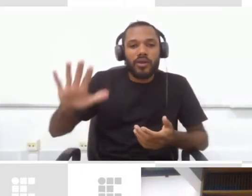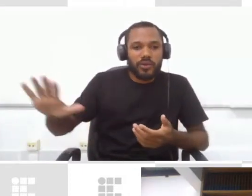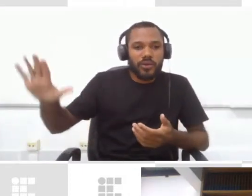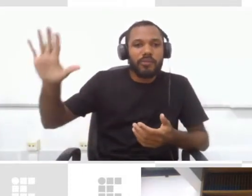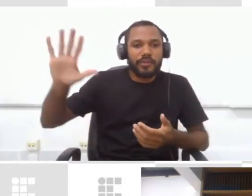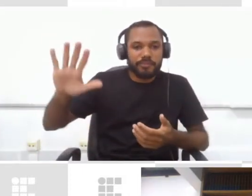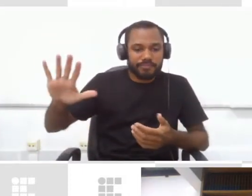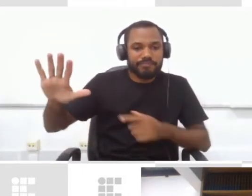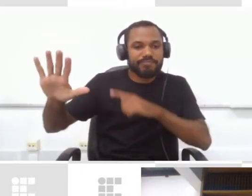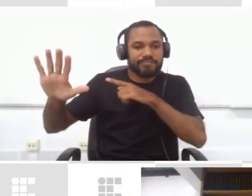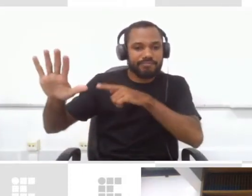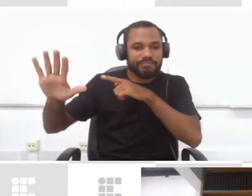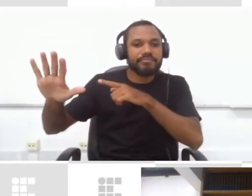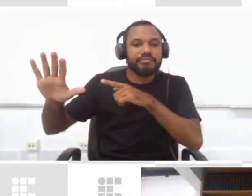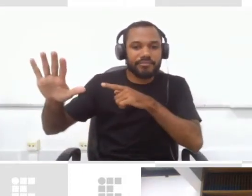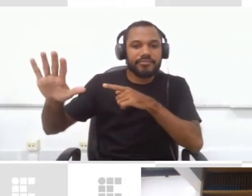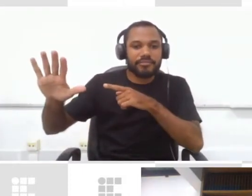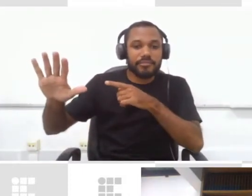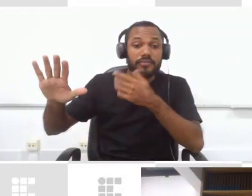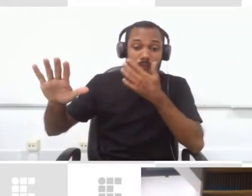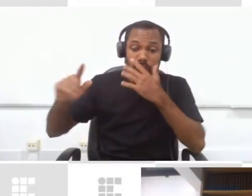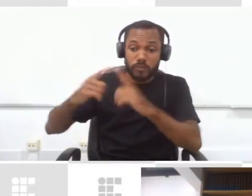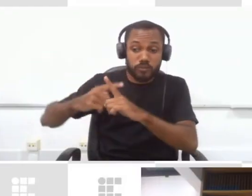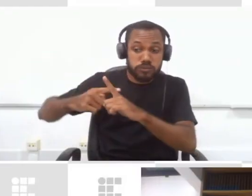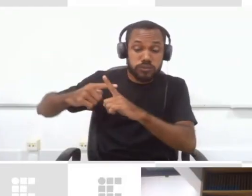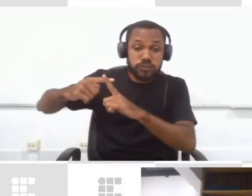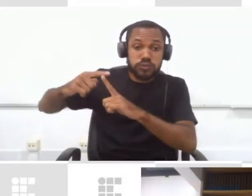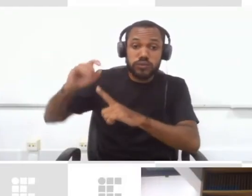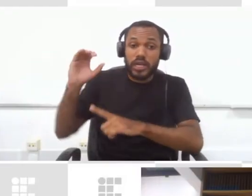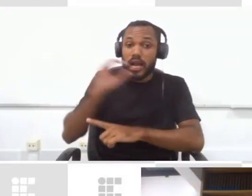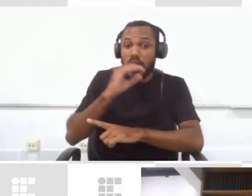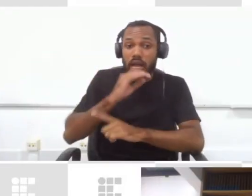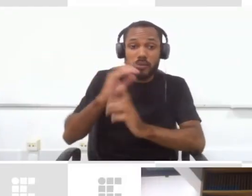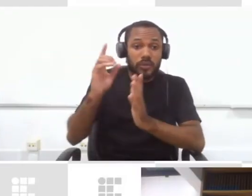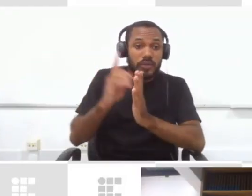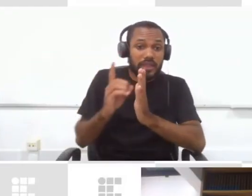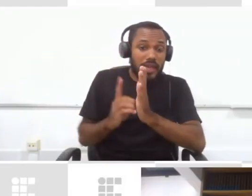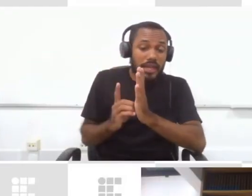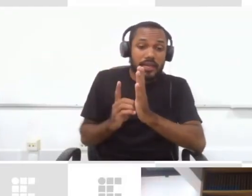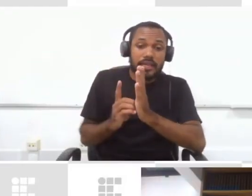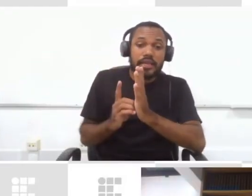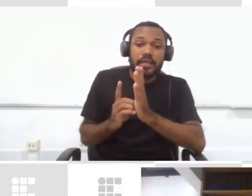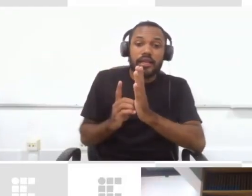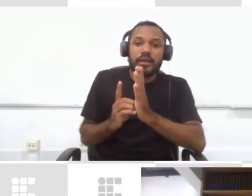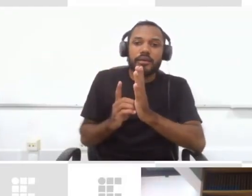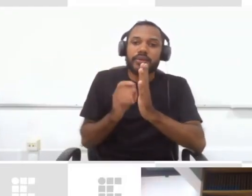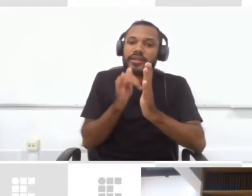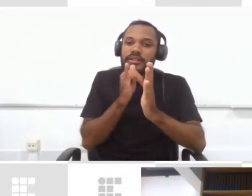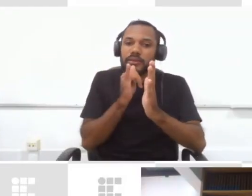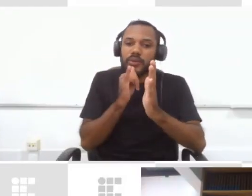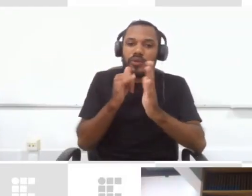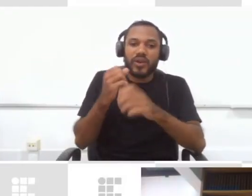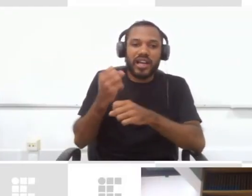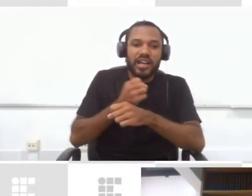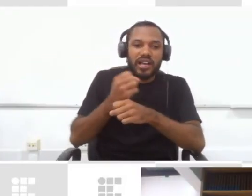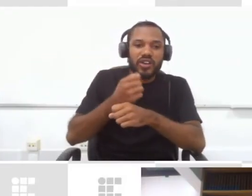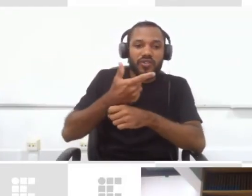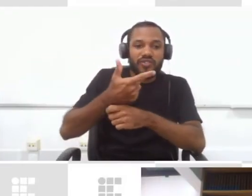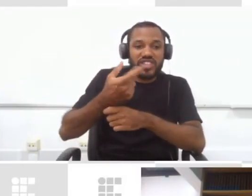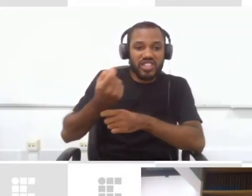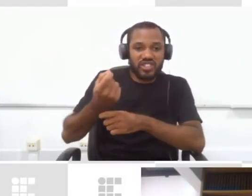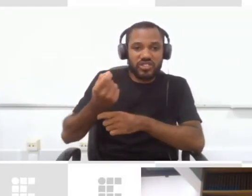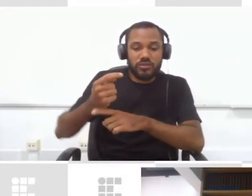década desde 1990. Ou seja, a cada 2 décadas ela vai aumentar 1 grau médio